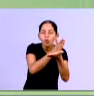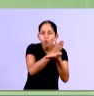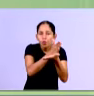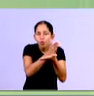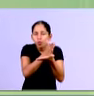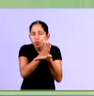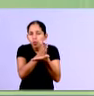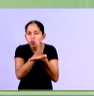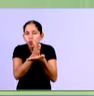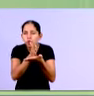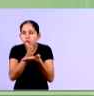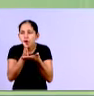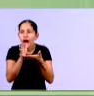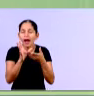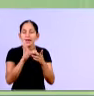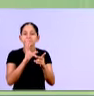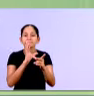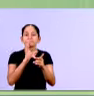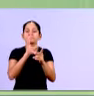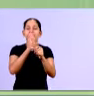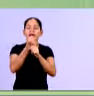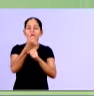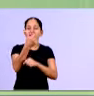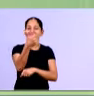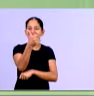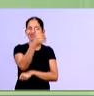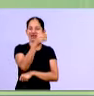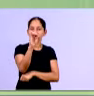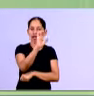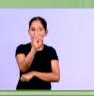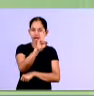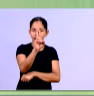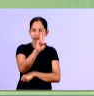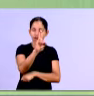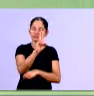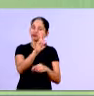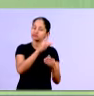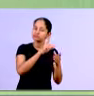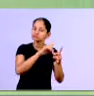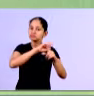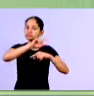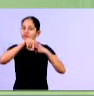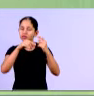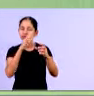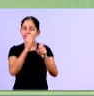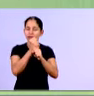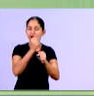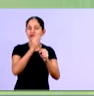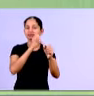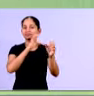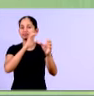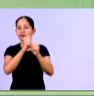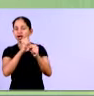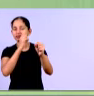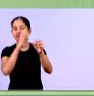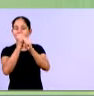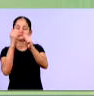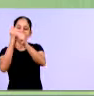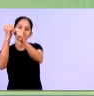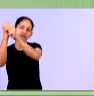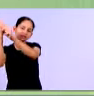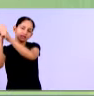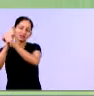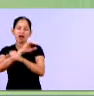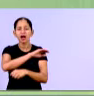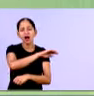de R$100. Ó, final do primeiro mês, acresceu R$100. Final do segundo, ó, acrescentou mais R$100. Por isso que